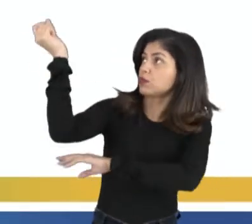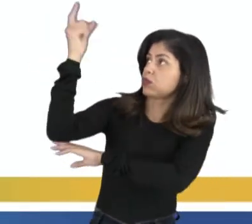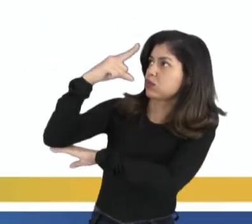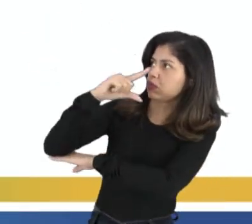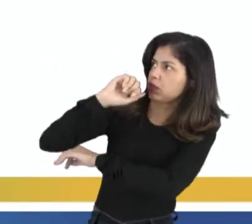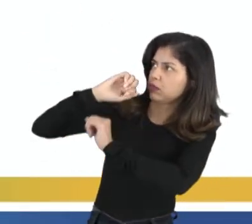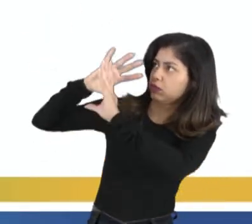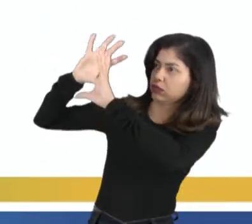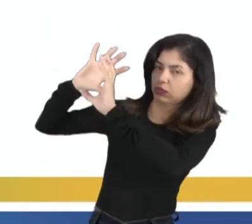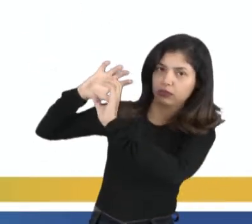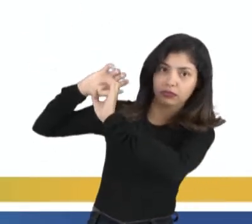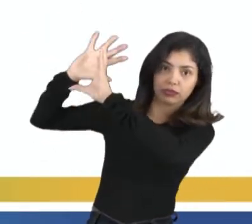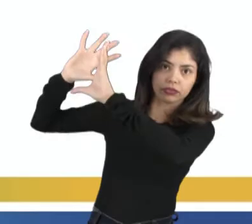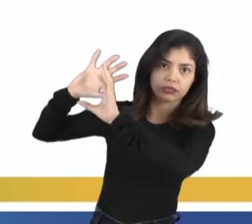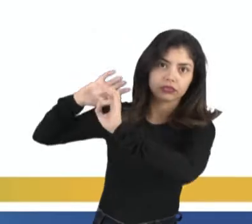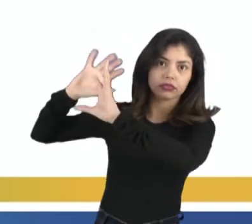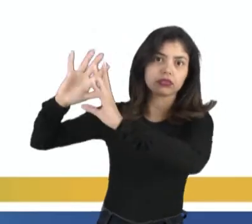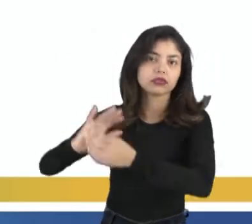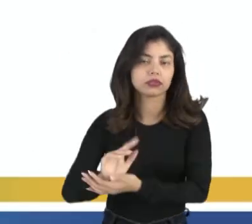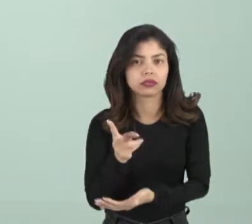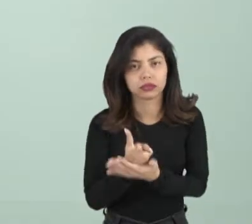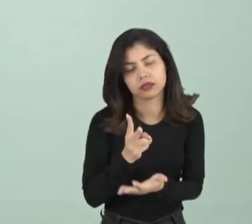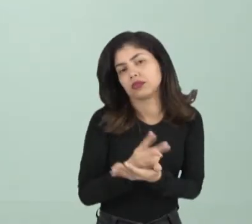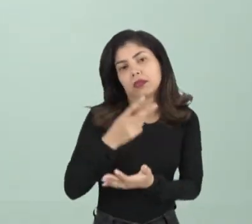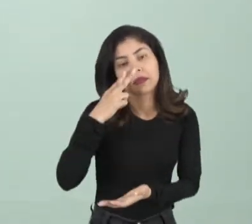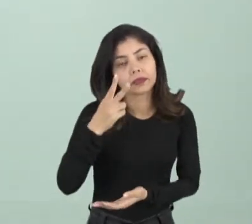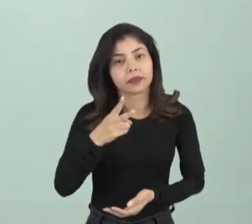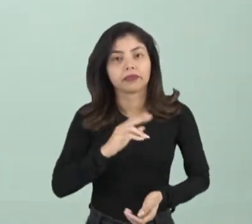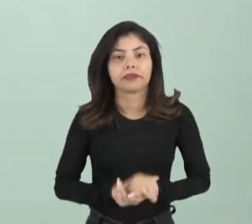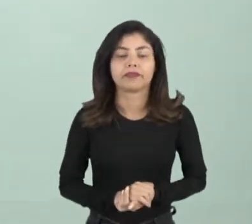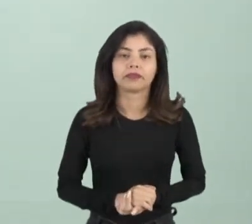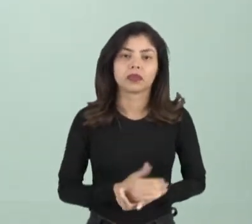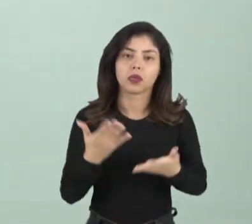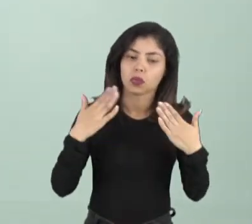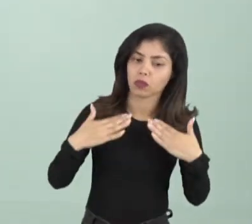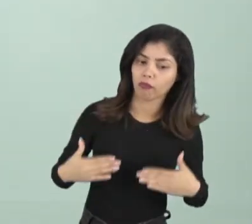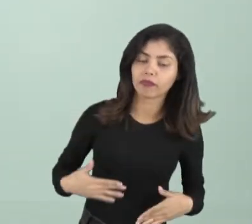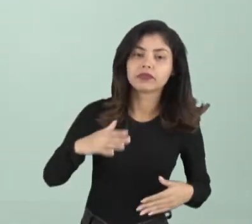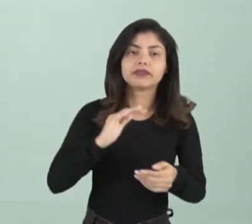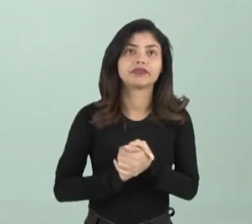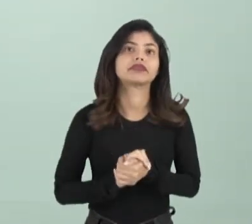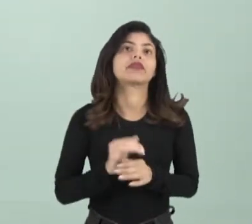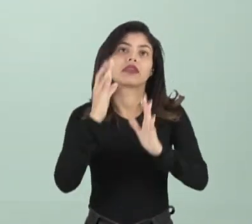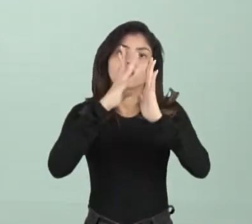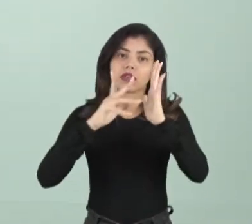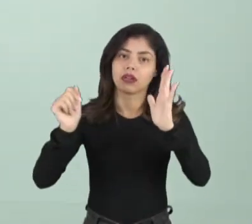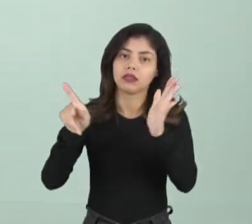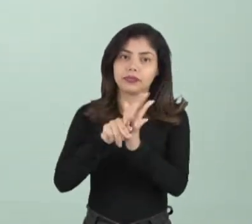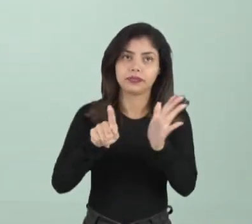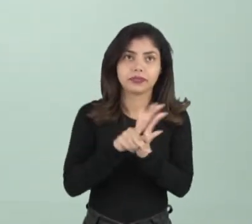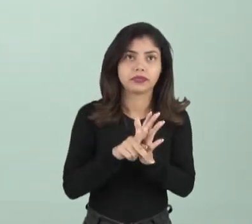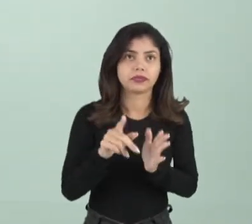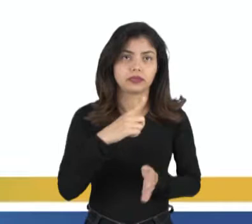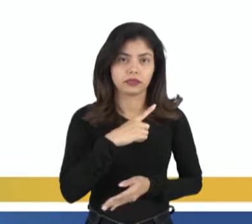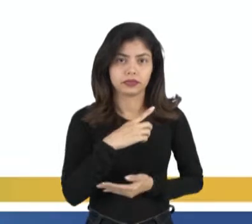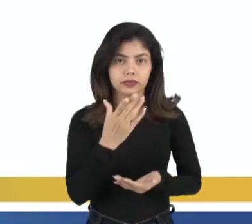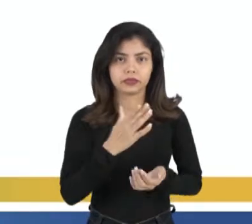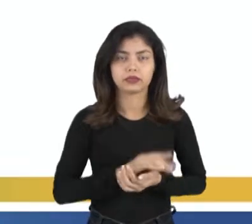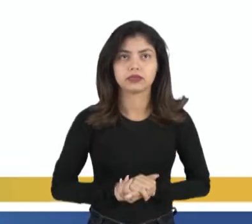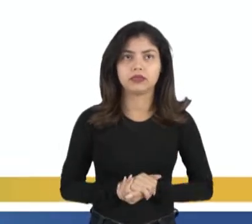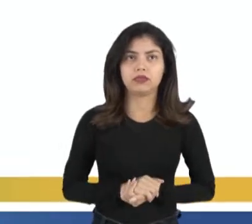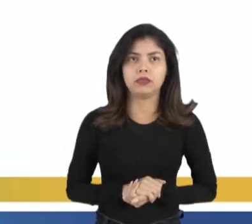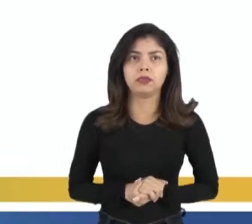né Então essa é a definição de estrela não é um corpo emissor de radiação com Clemente Luiz próprio Oi